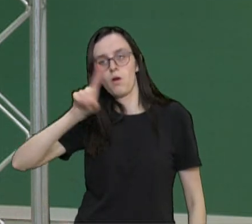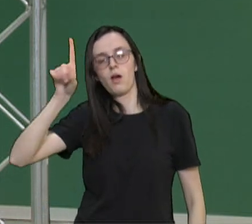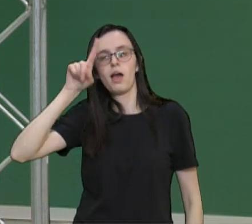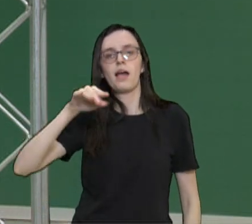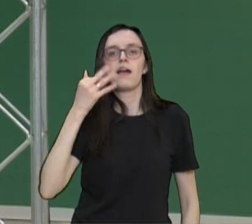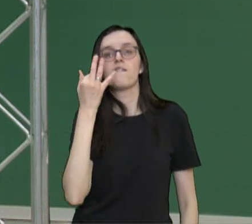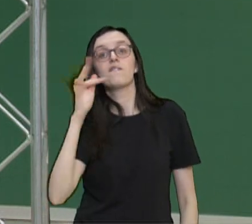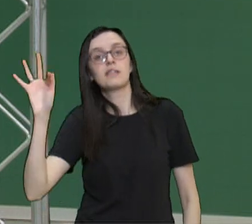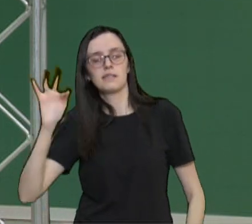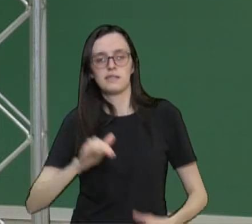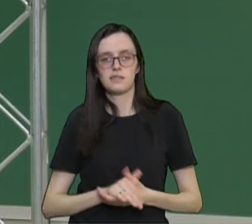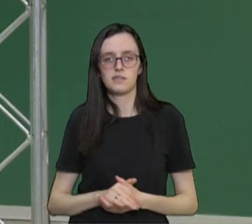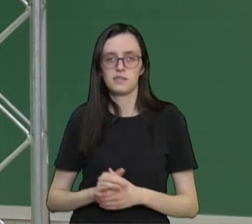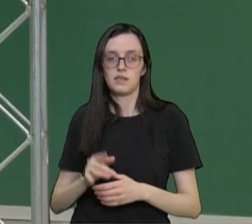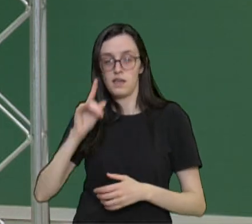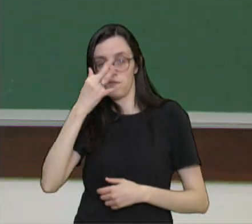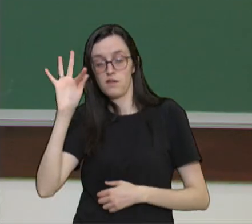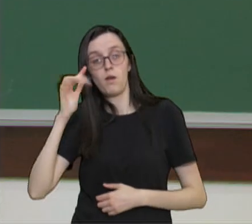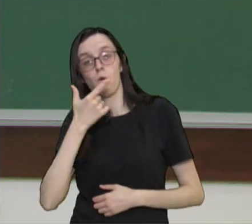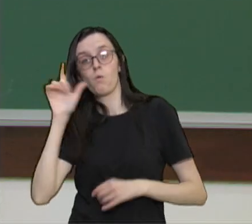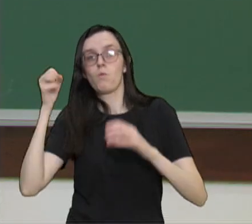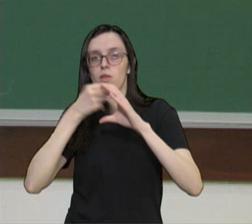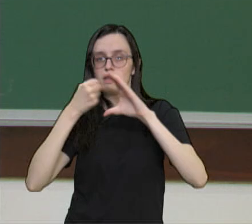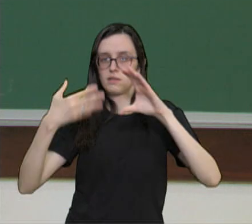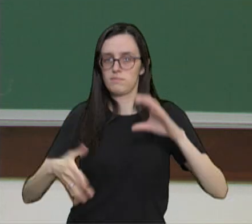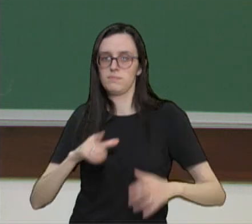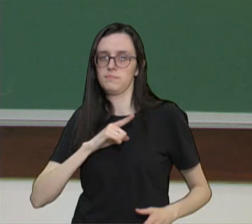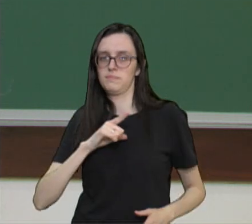vai vir com outra característica. Tá?